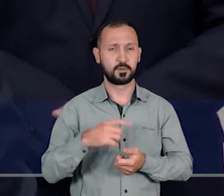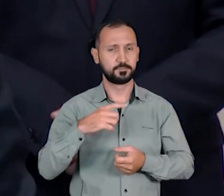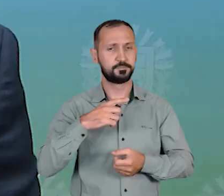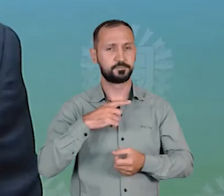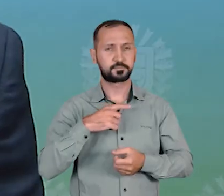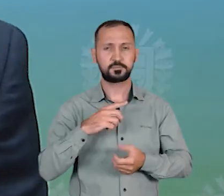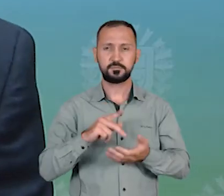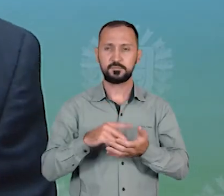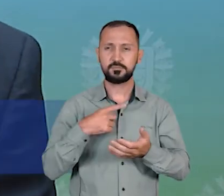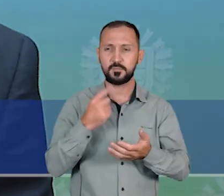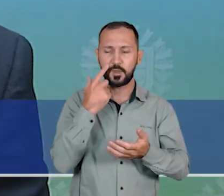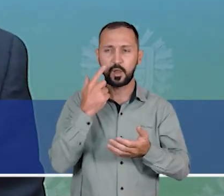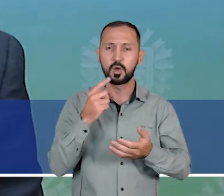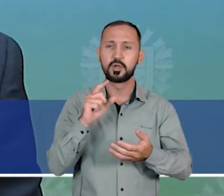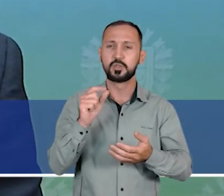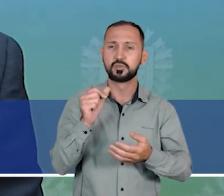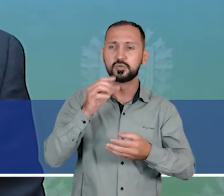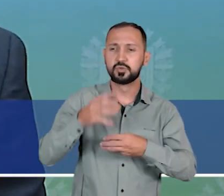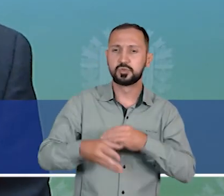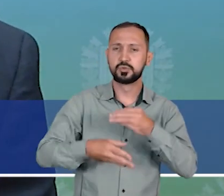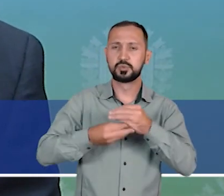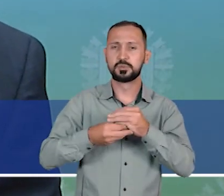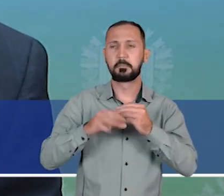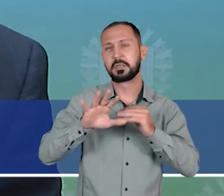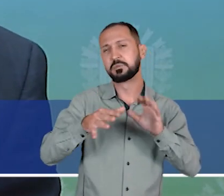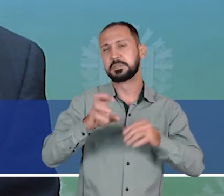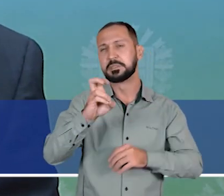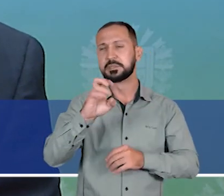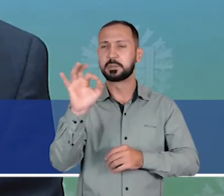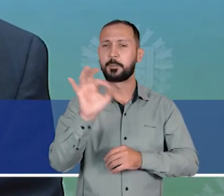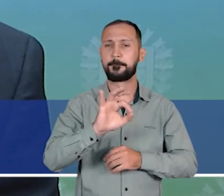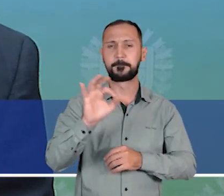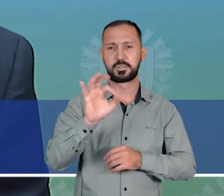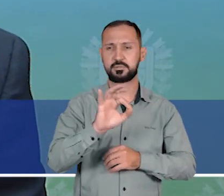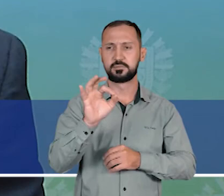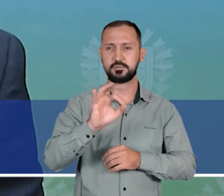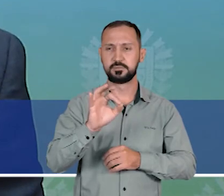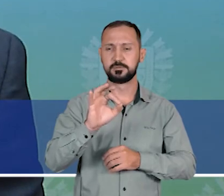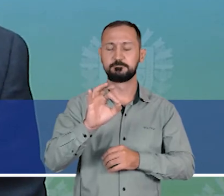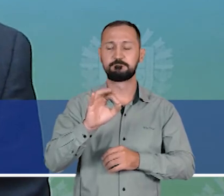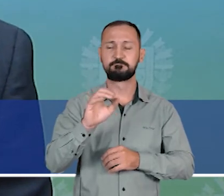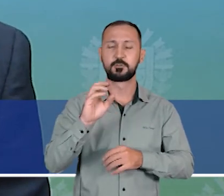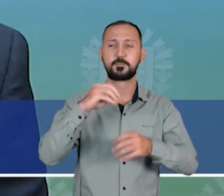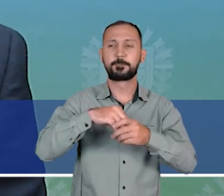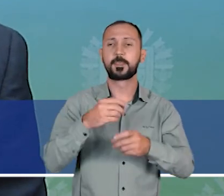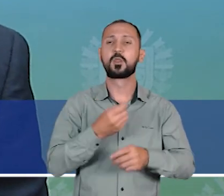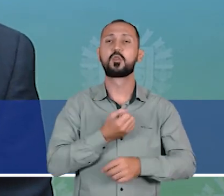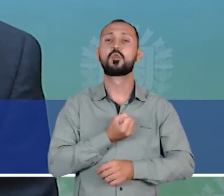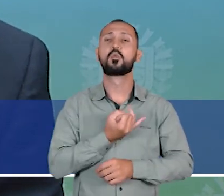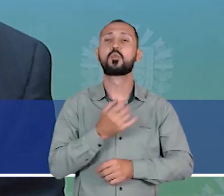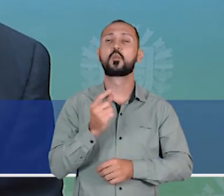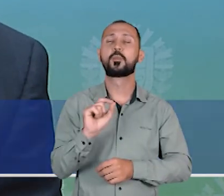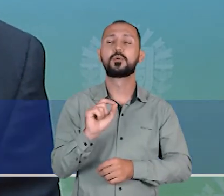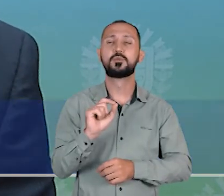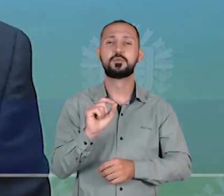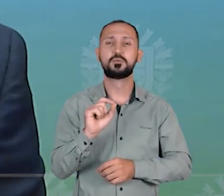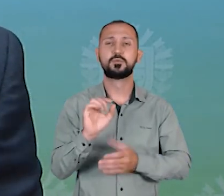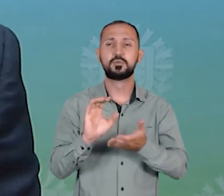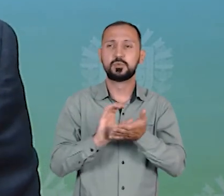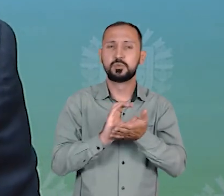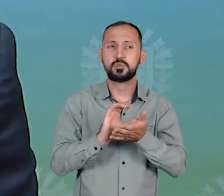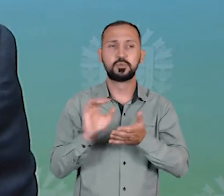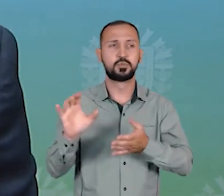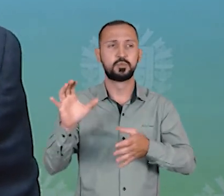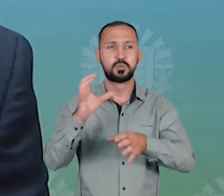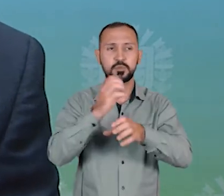Democratas. Nós tivemos um pequeno incremento aí da ordem de 5% no valor